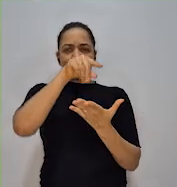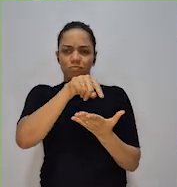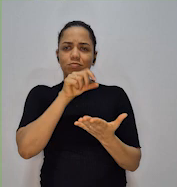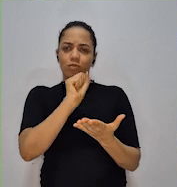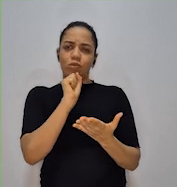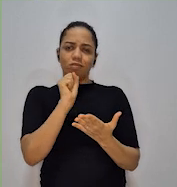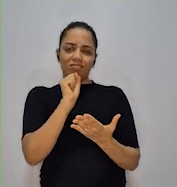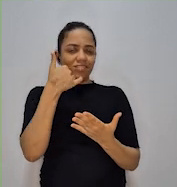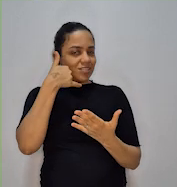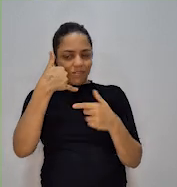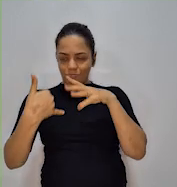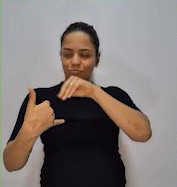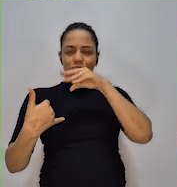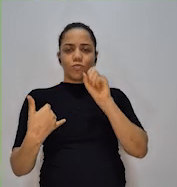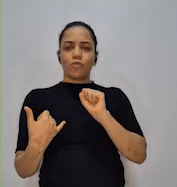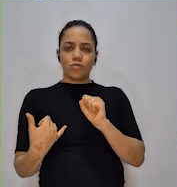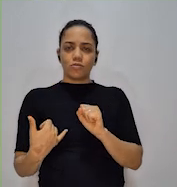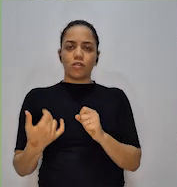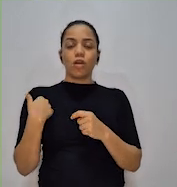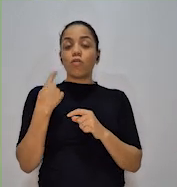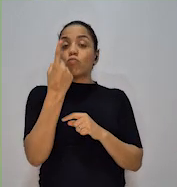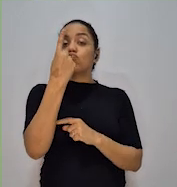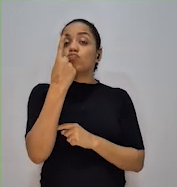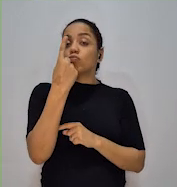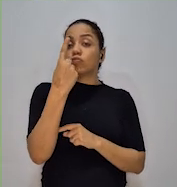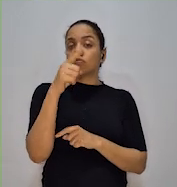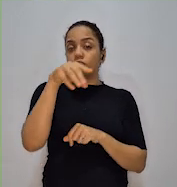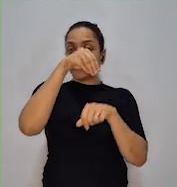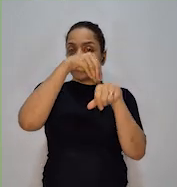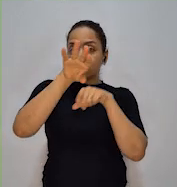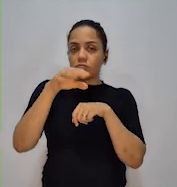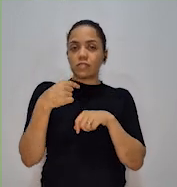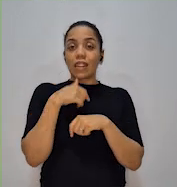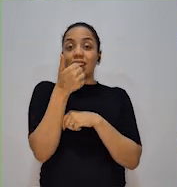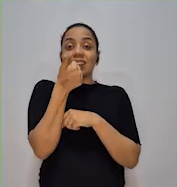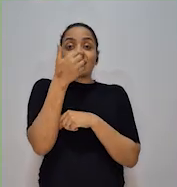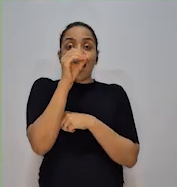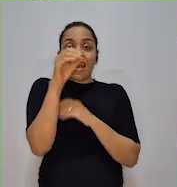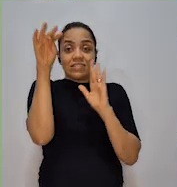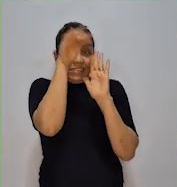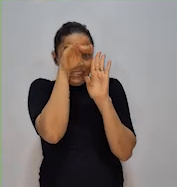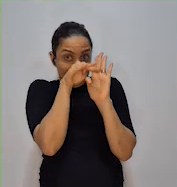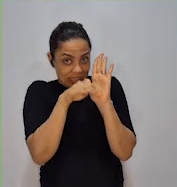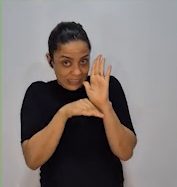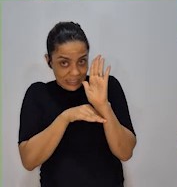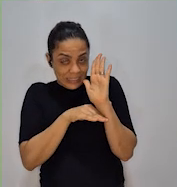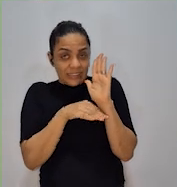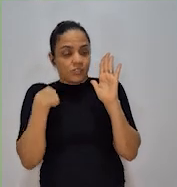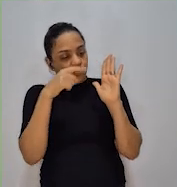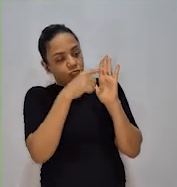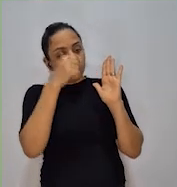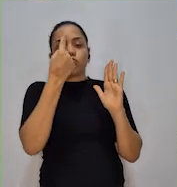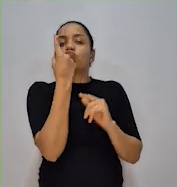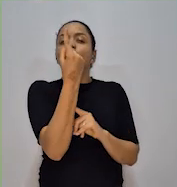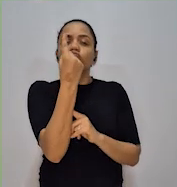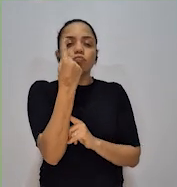vocês depois olharem com calma, mas eu vou trazer um único ponto aqui dos 10 passos que eu estou deixando para implementar uma cultura inclusiva. O